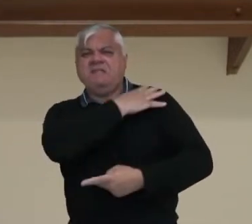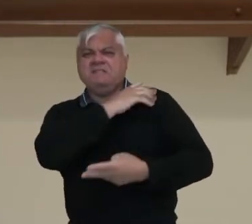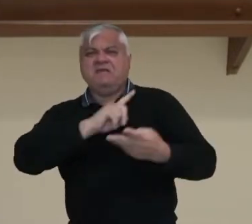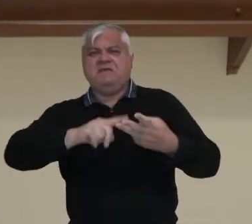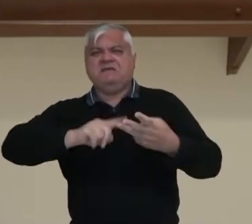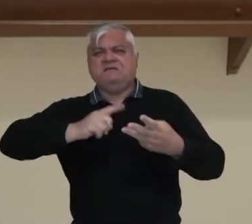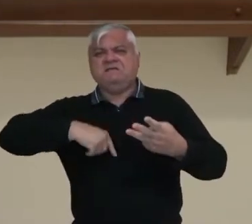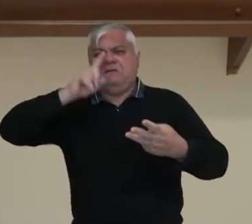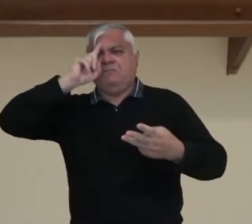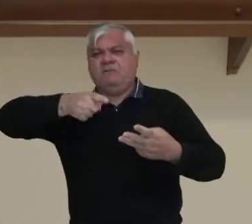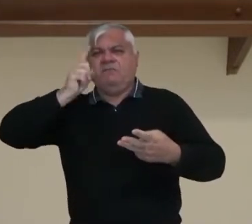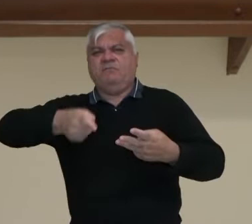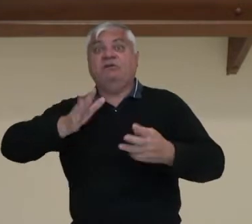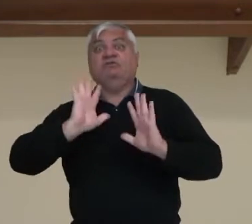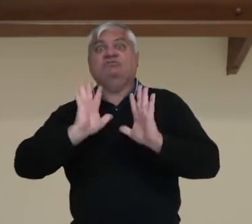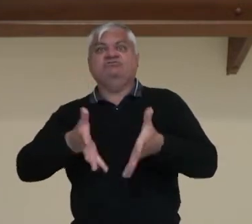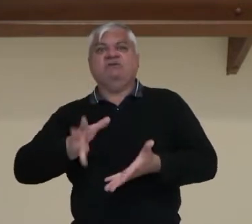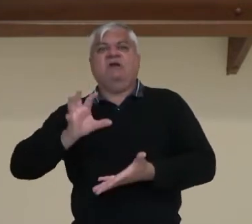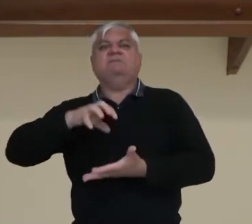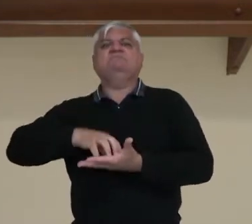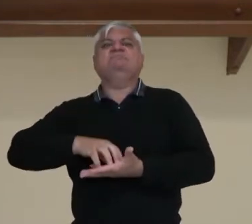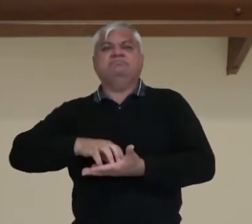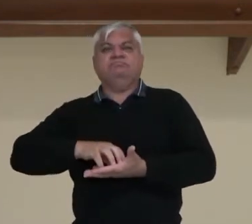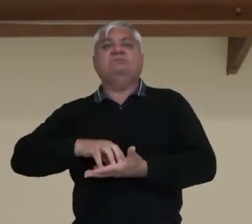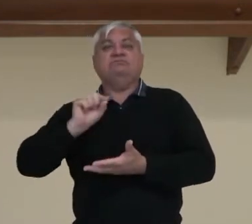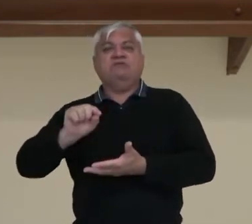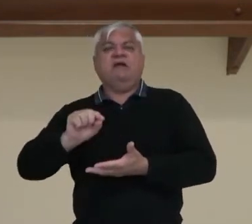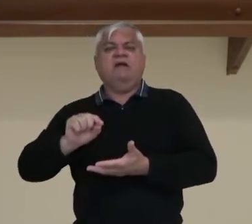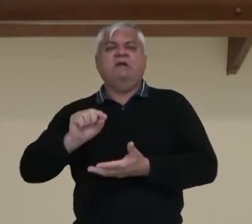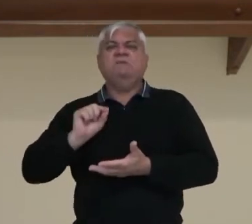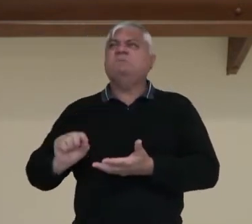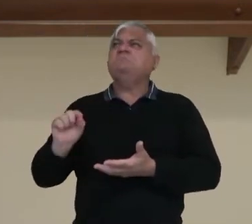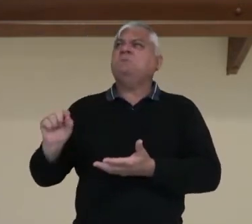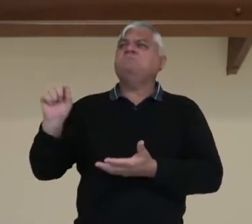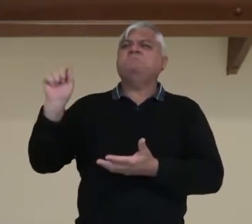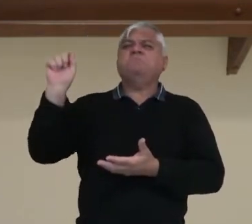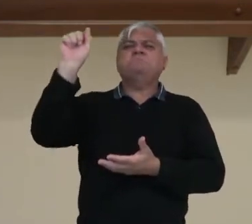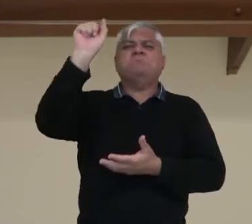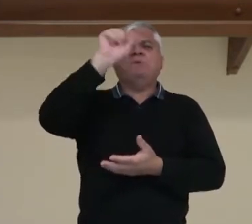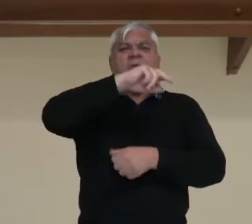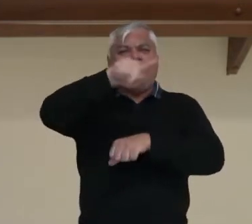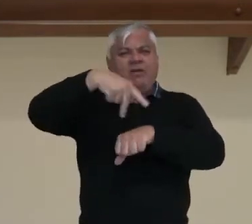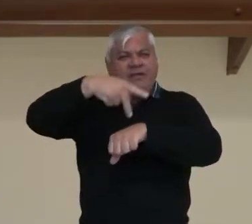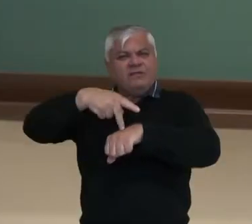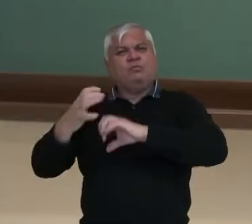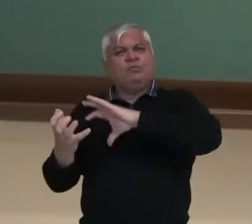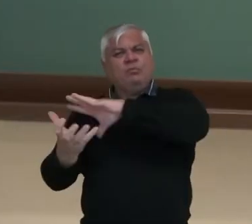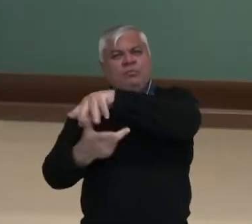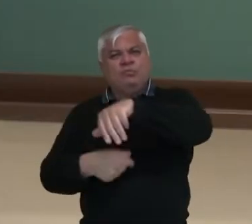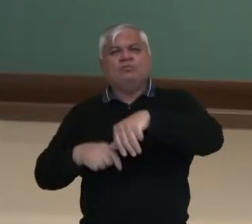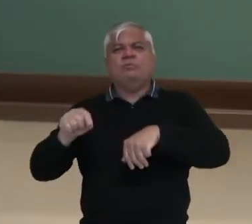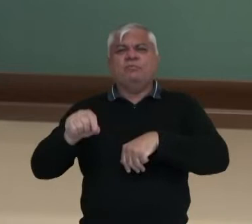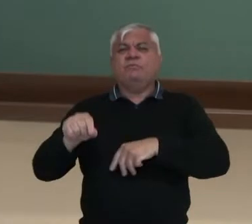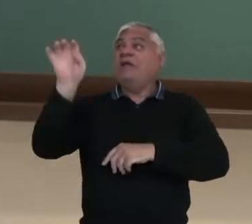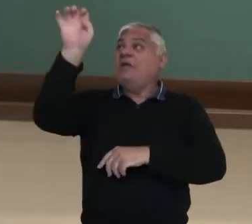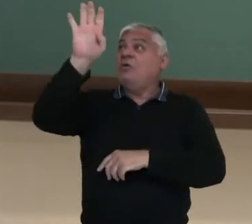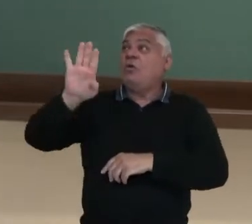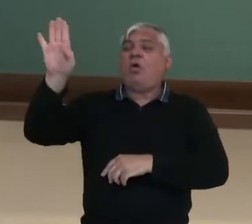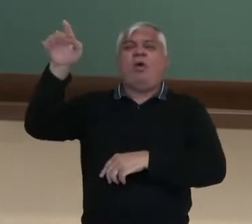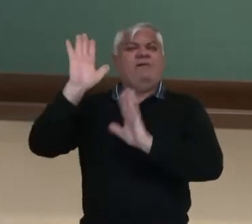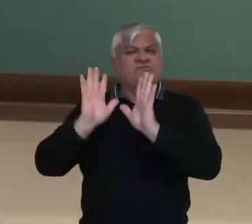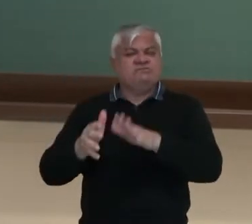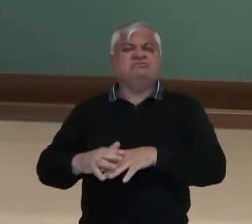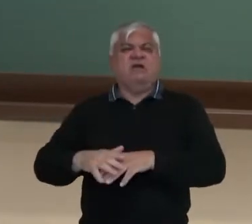estão já instalados e acontecendo em várias outras nações. tanto na Europa, com